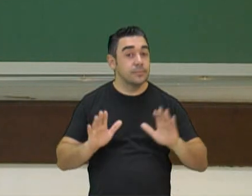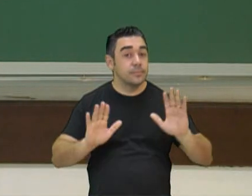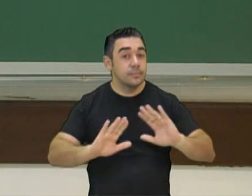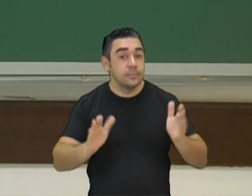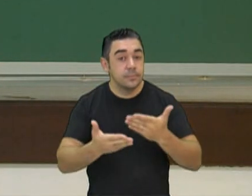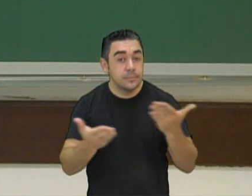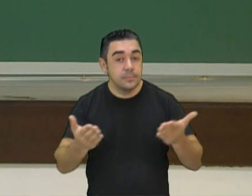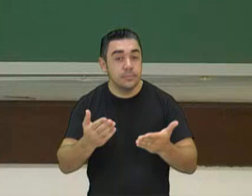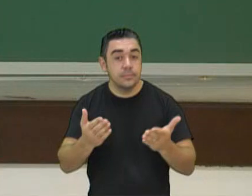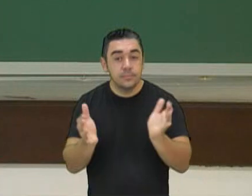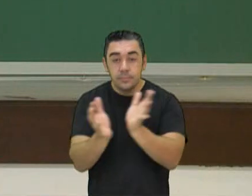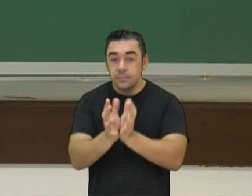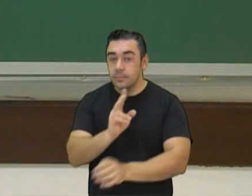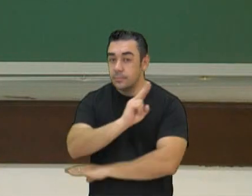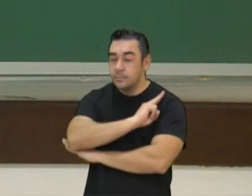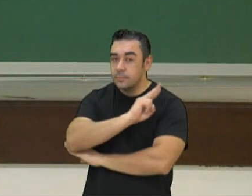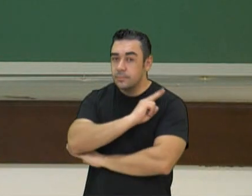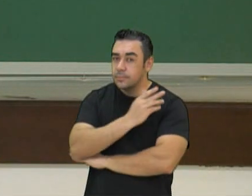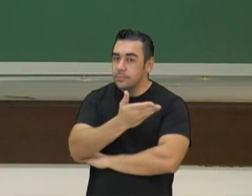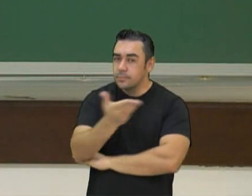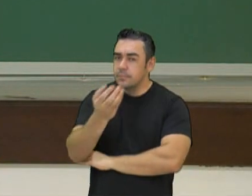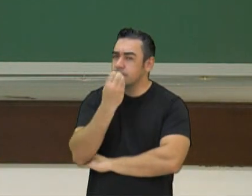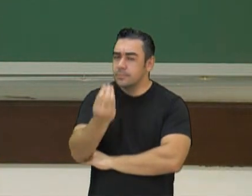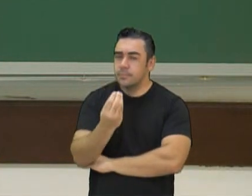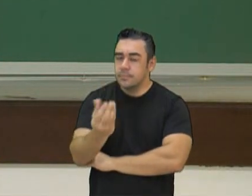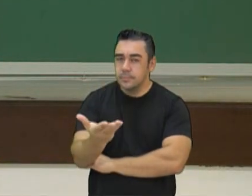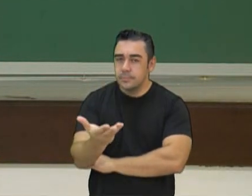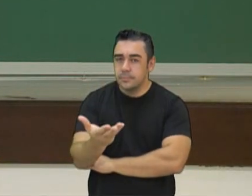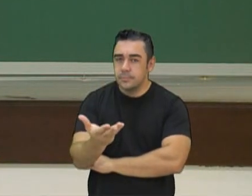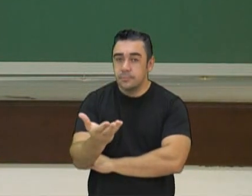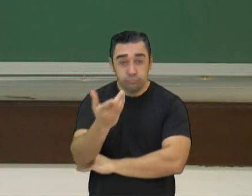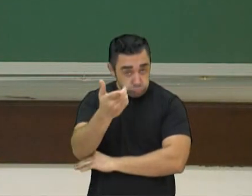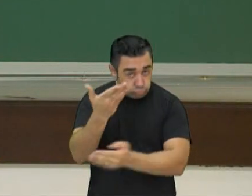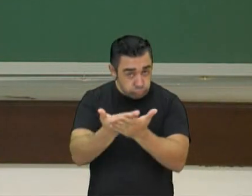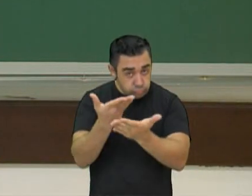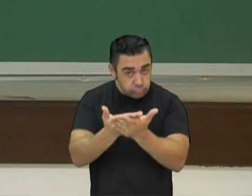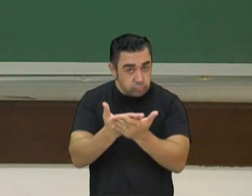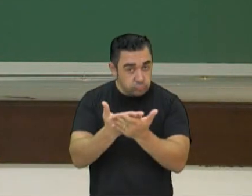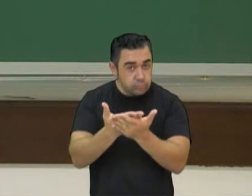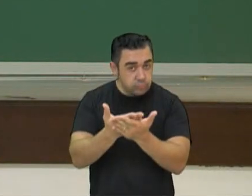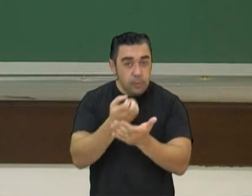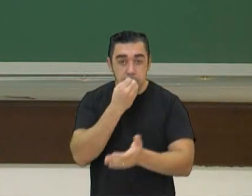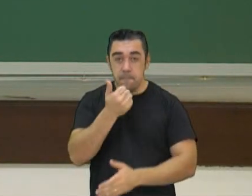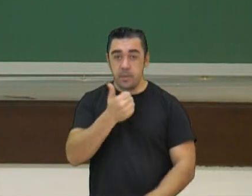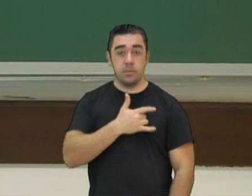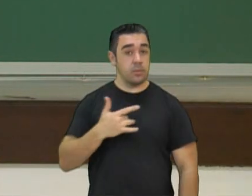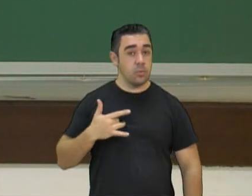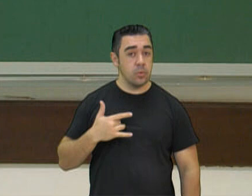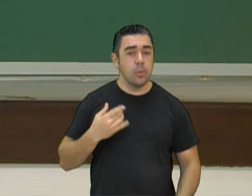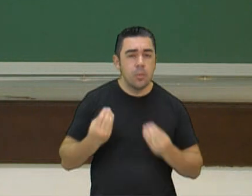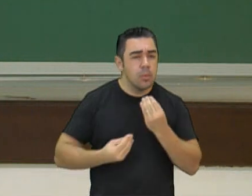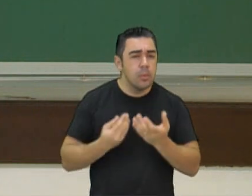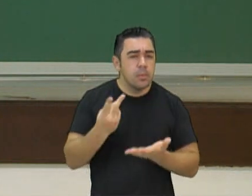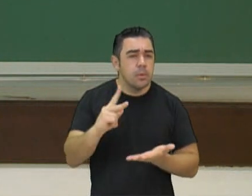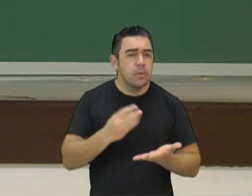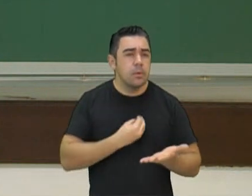Olá, segundo ano querido, como vocês estão? Estudando? Bem da saúde? Como que vai a